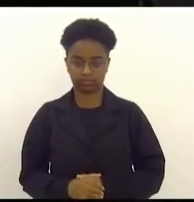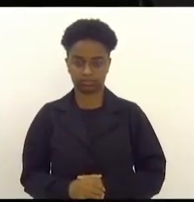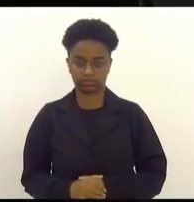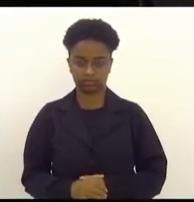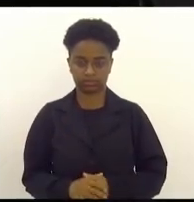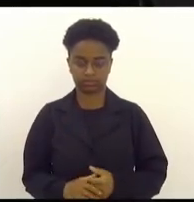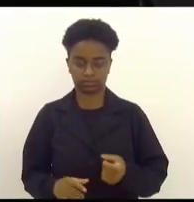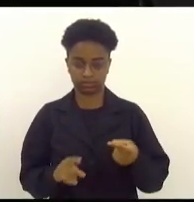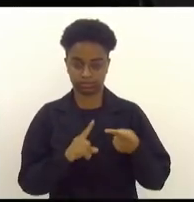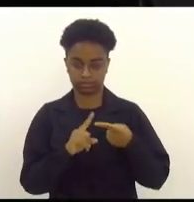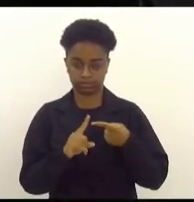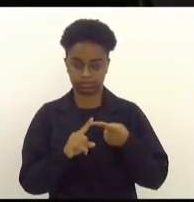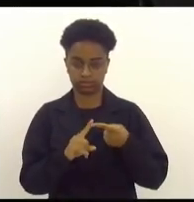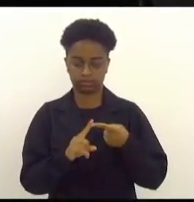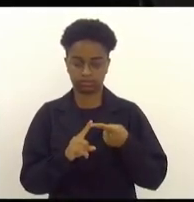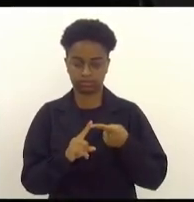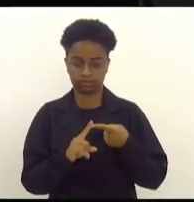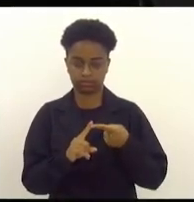primeiro